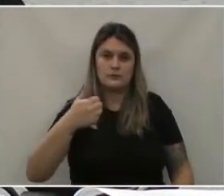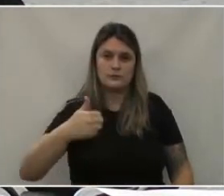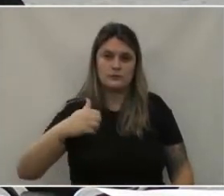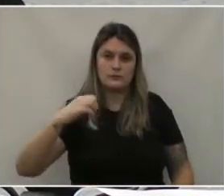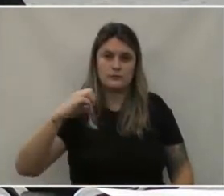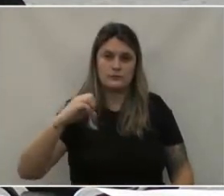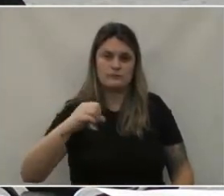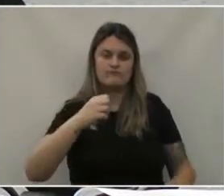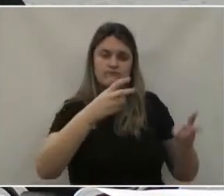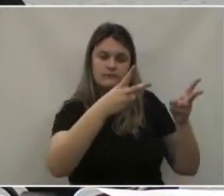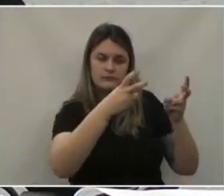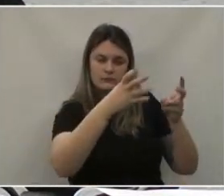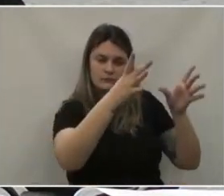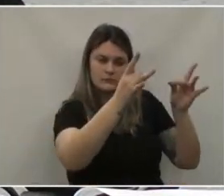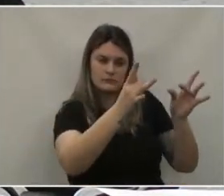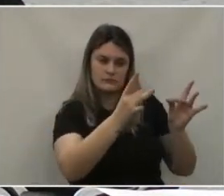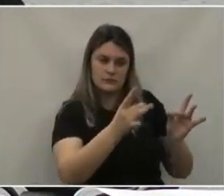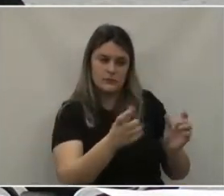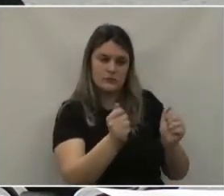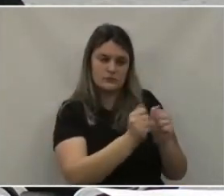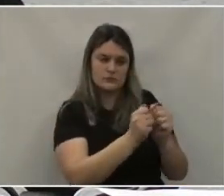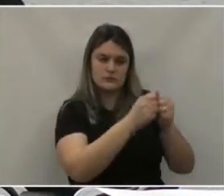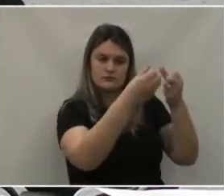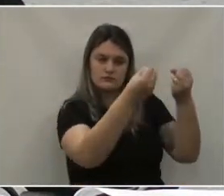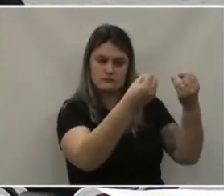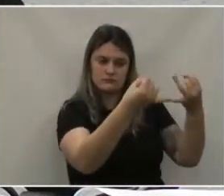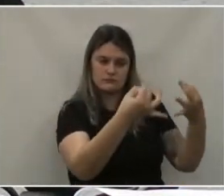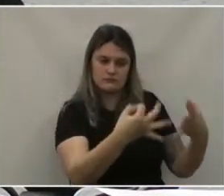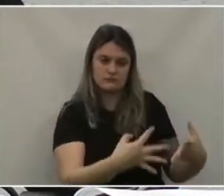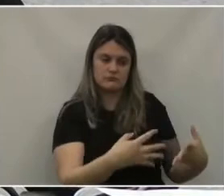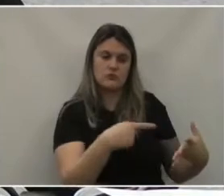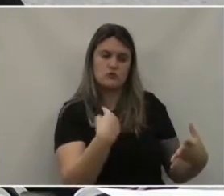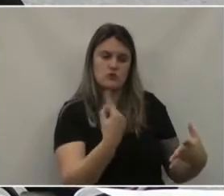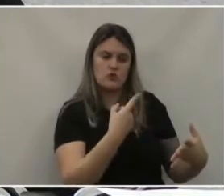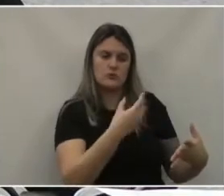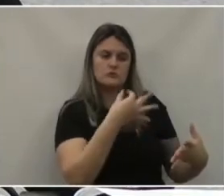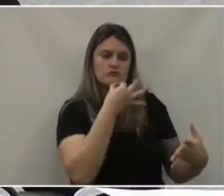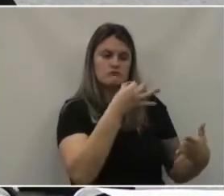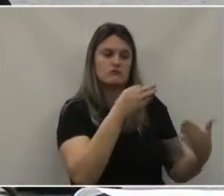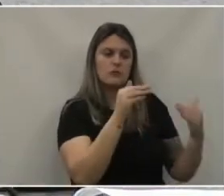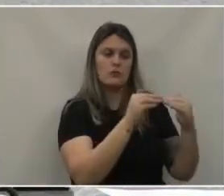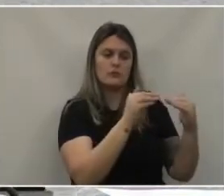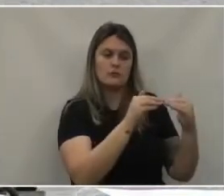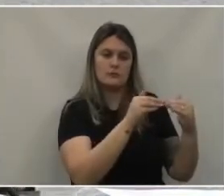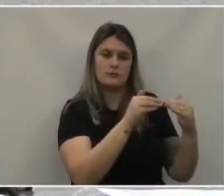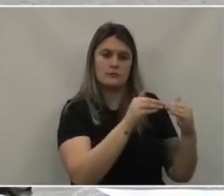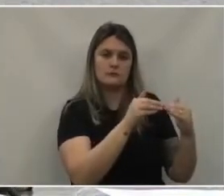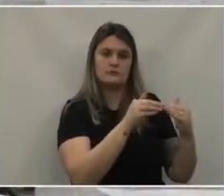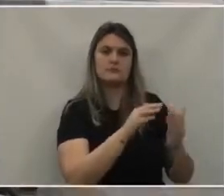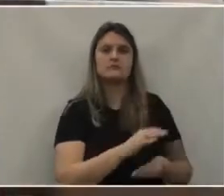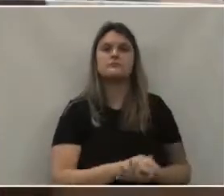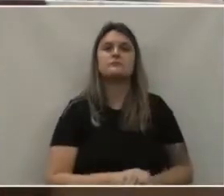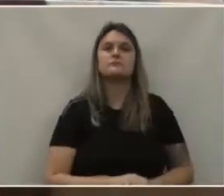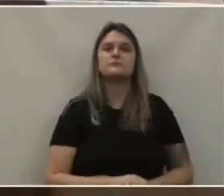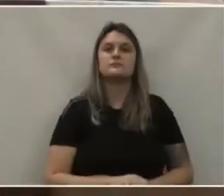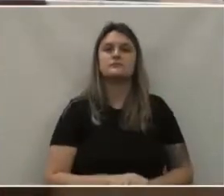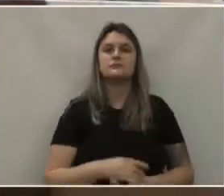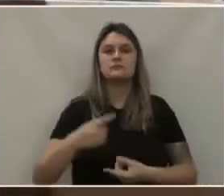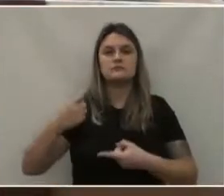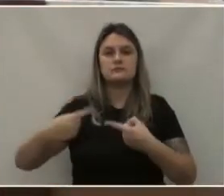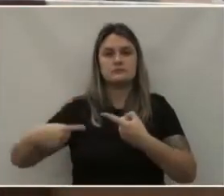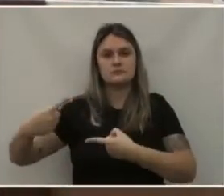34/2019, juntamente com sua justificativa, e oferecemos parecer favorável. É o parecer.